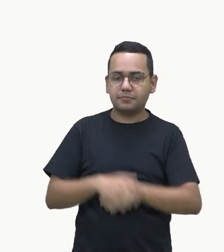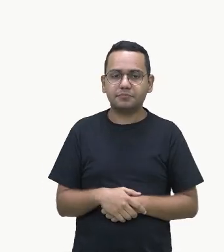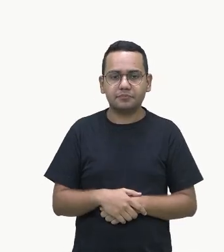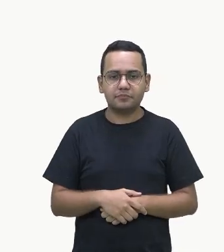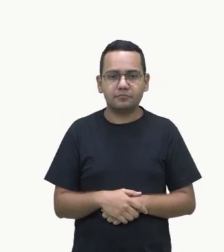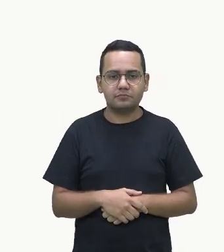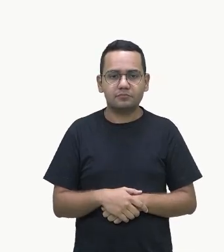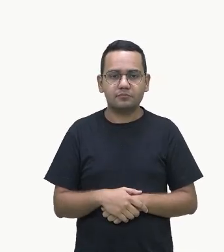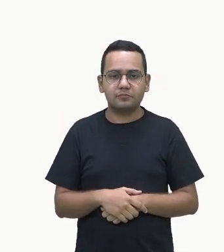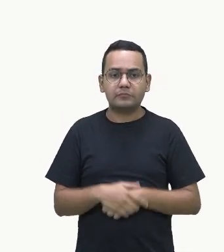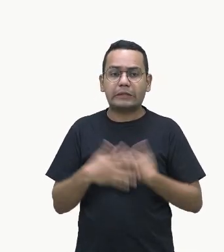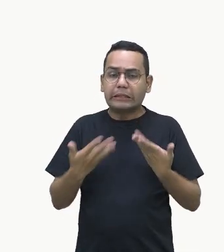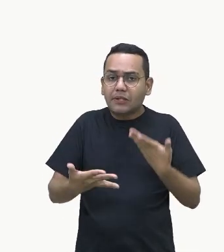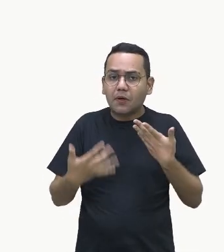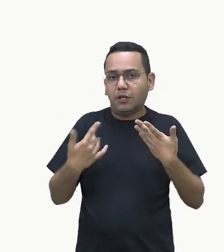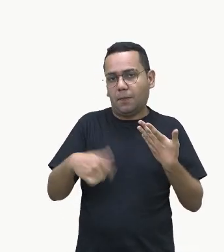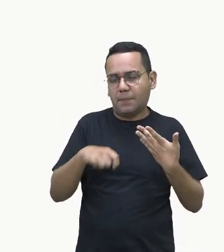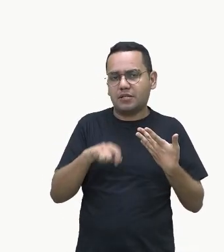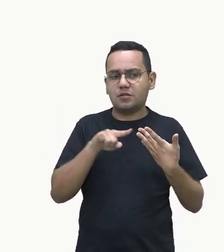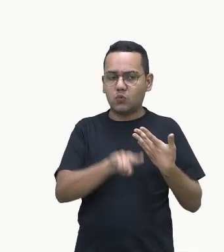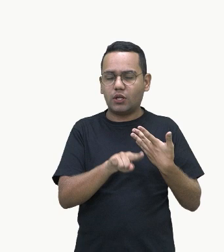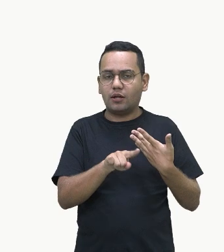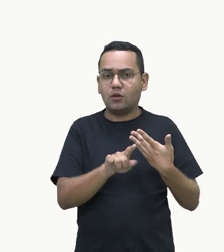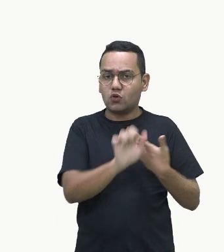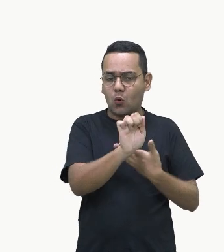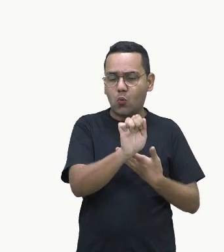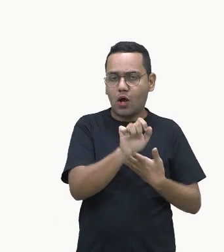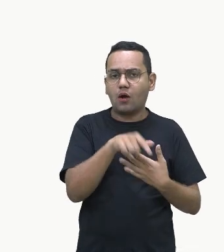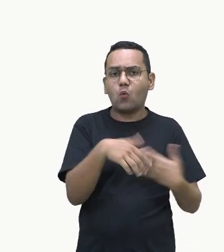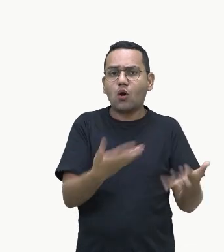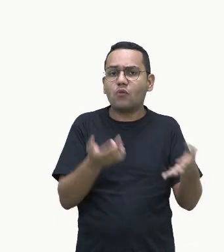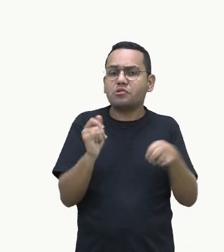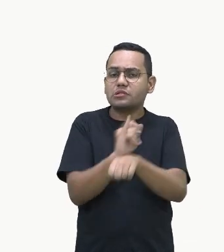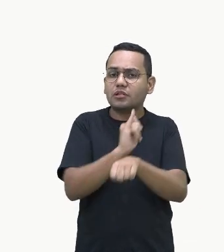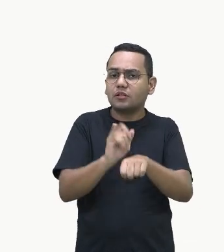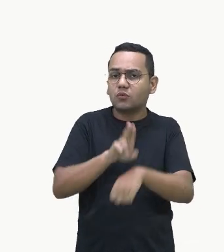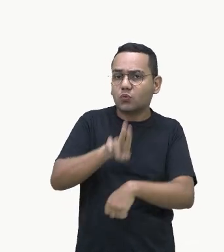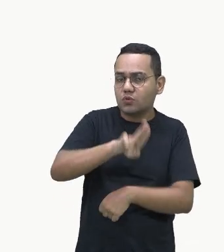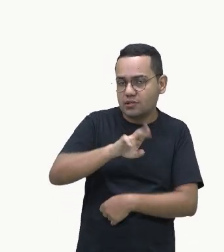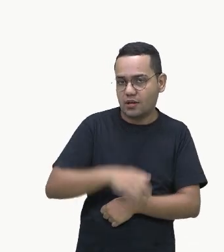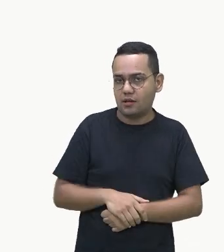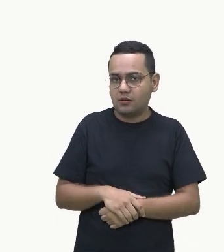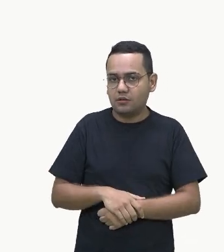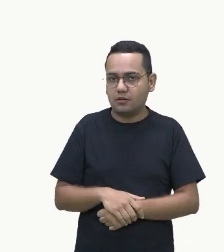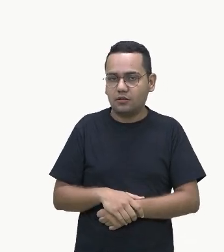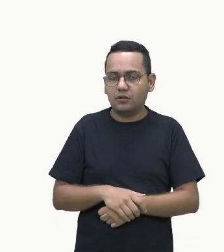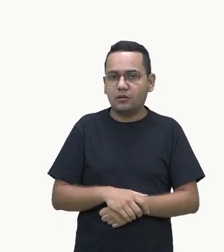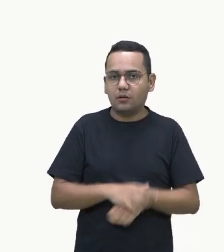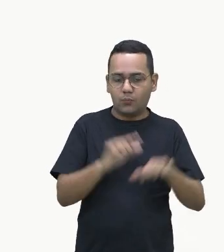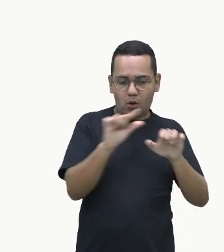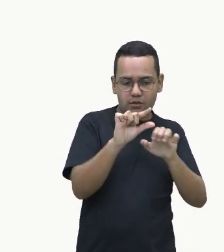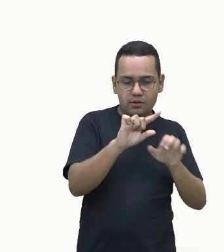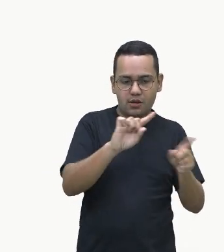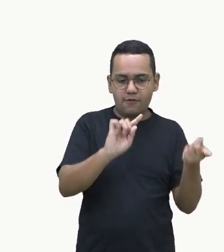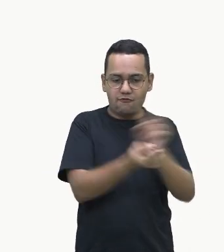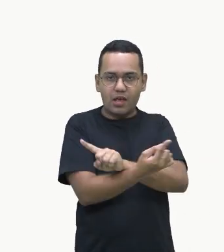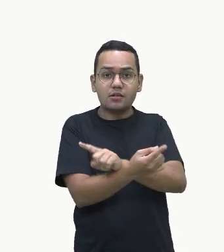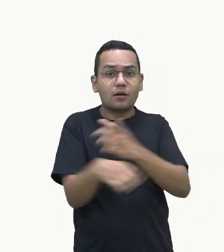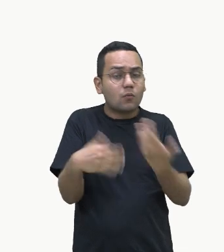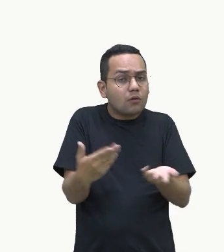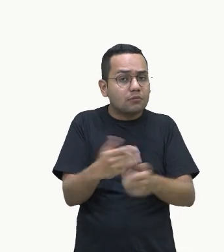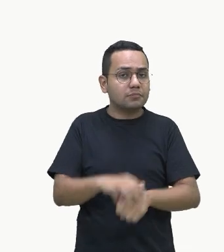para deixar só o A, nós vamos ter que trabalhar com a operação ali inversa da potenciação. Quem é?